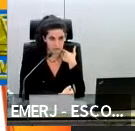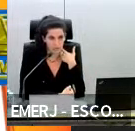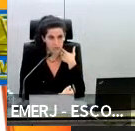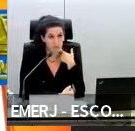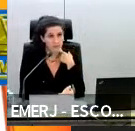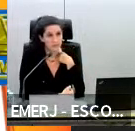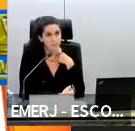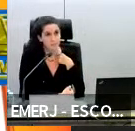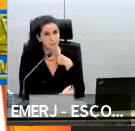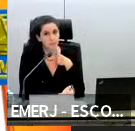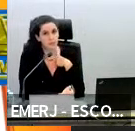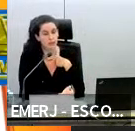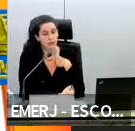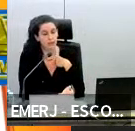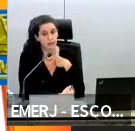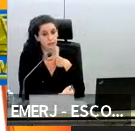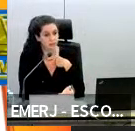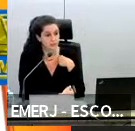nacionalmente conhecida,